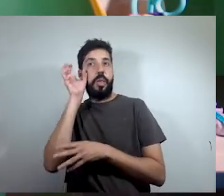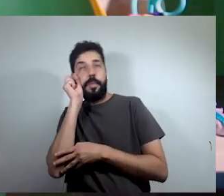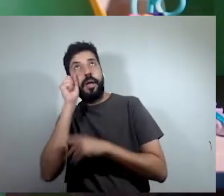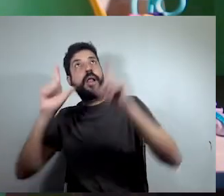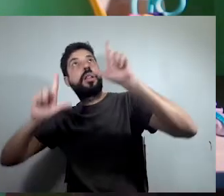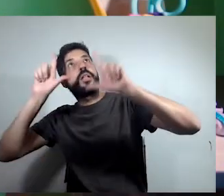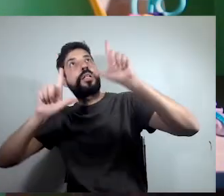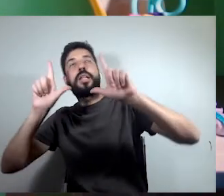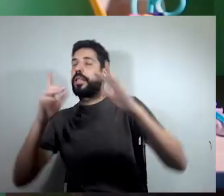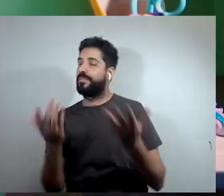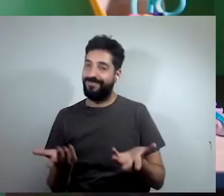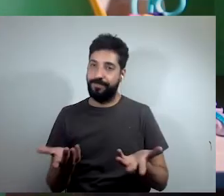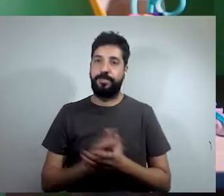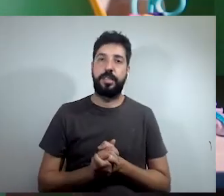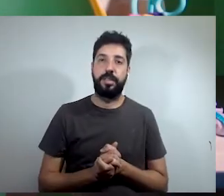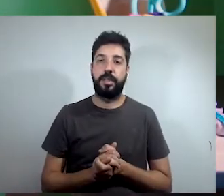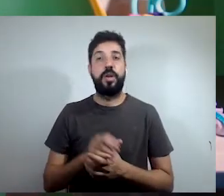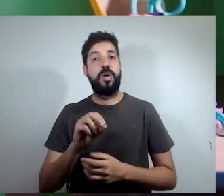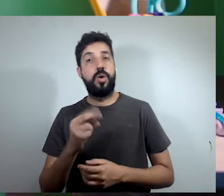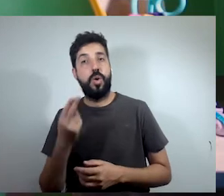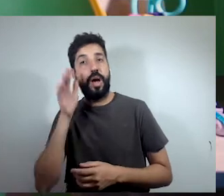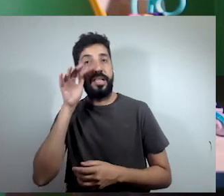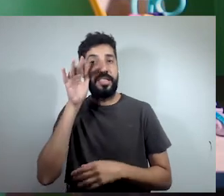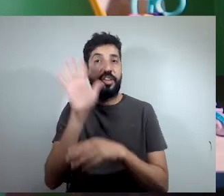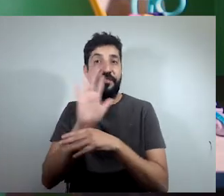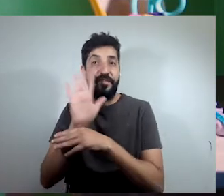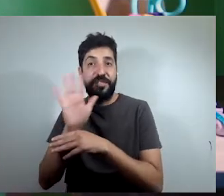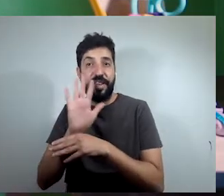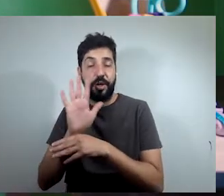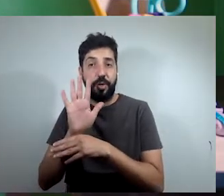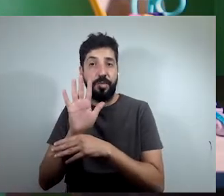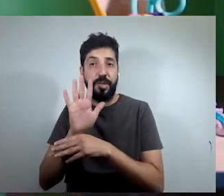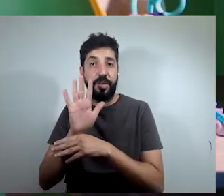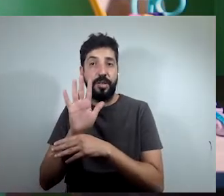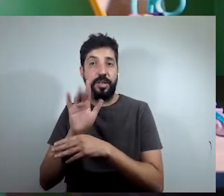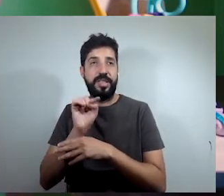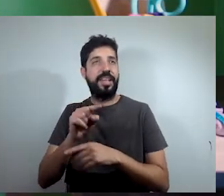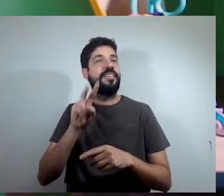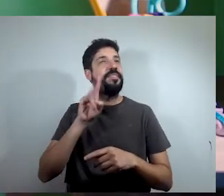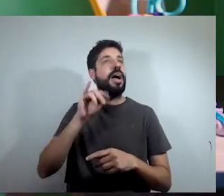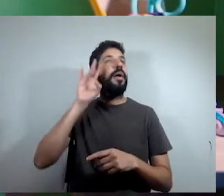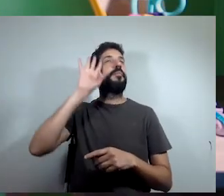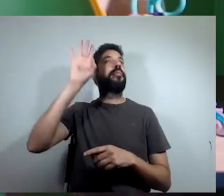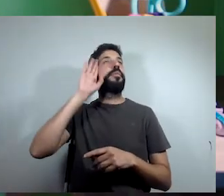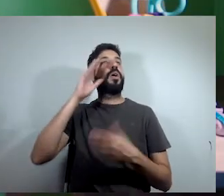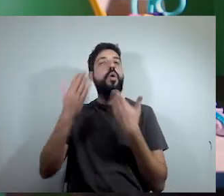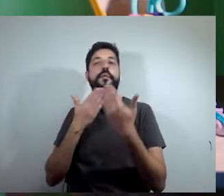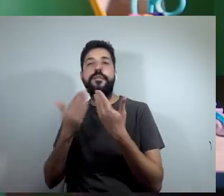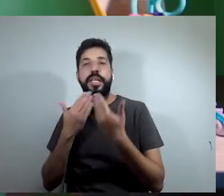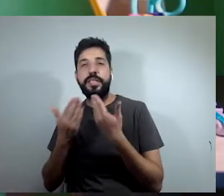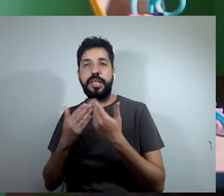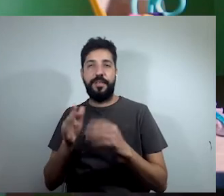entendeu? Então, ou assistir um filme a qual você vai fazer uma reflexão com a criança, um